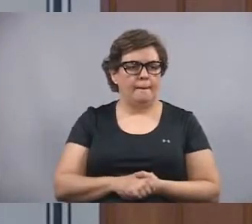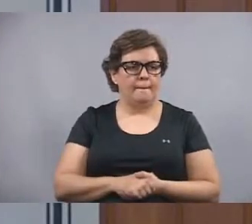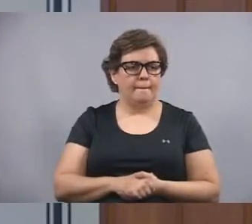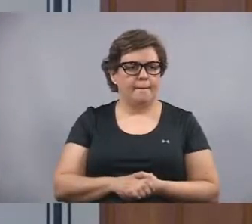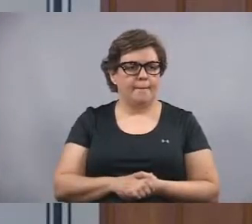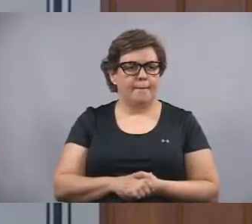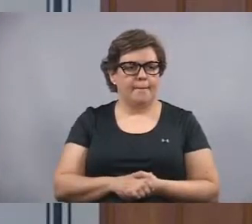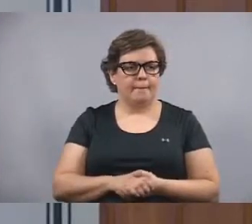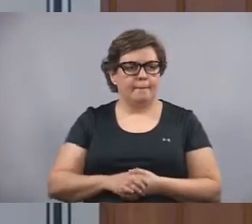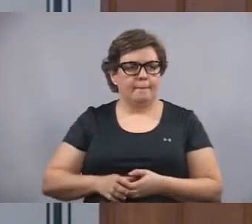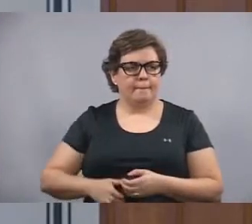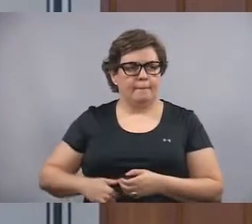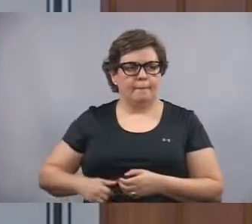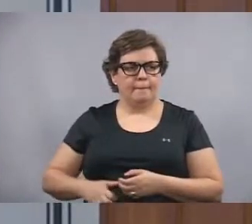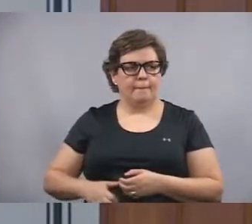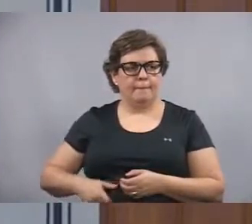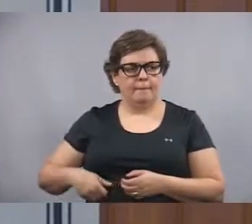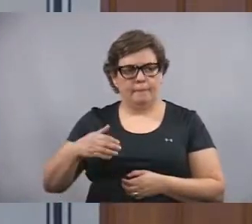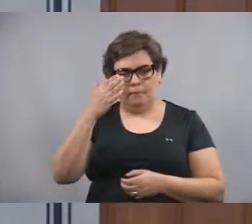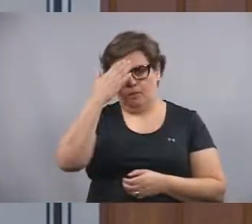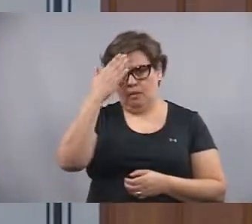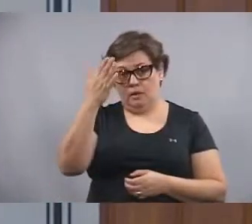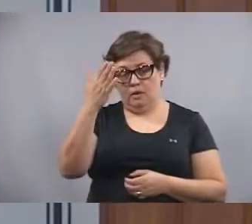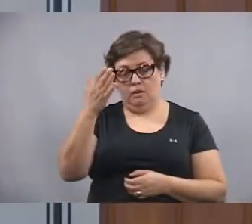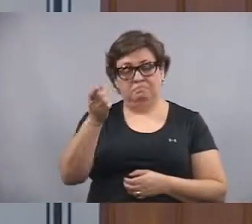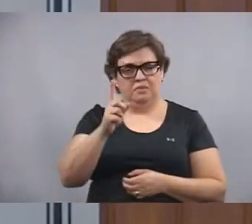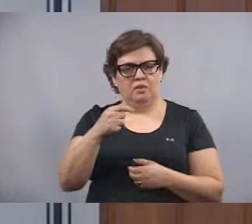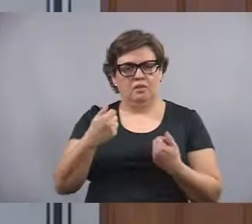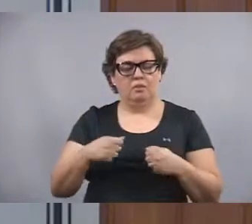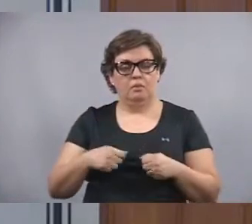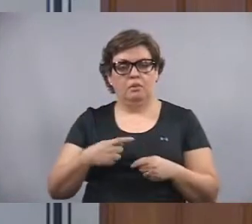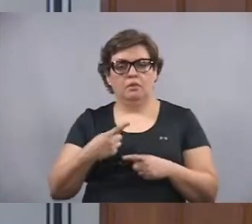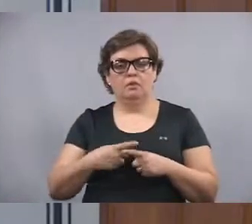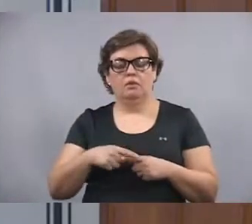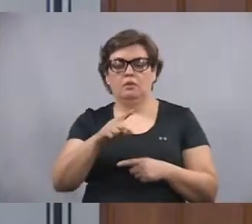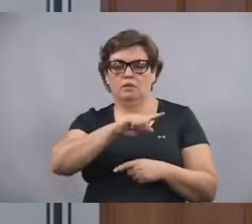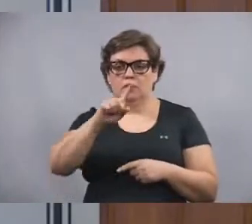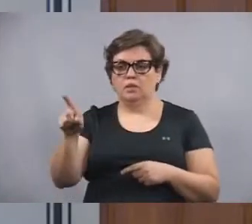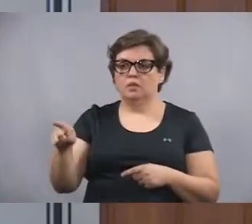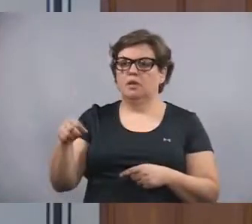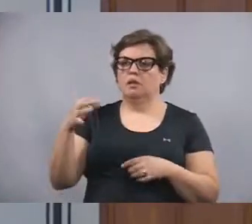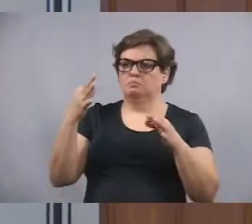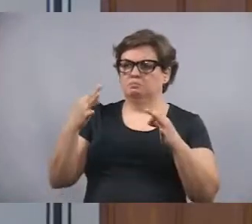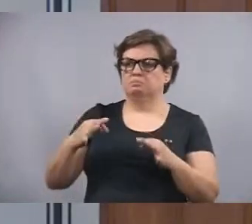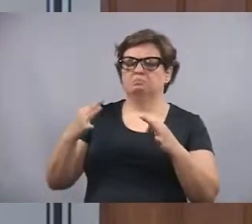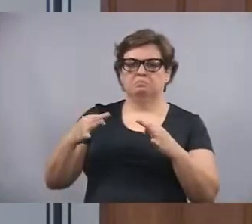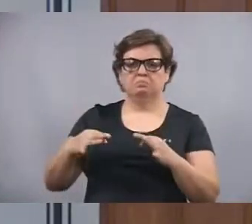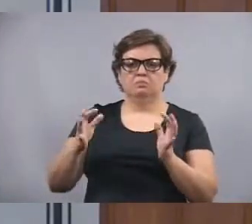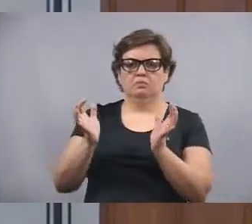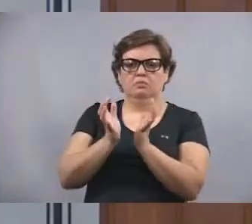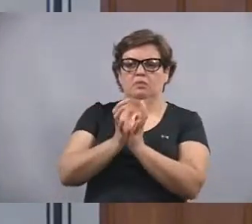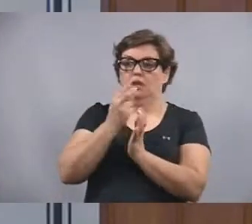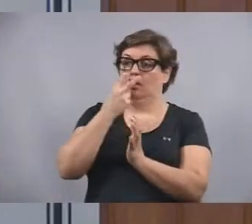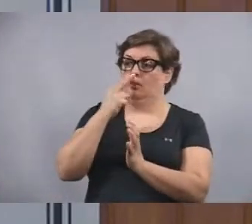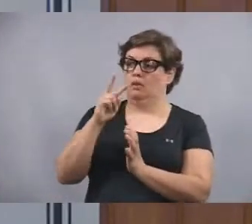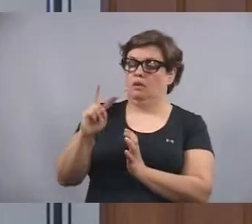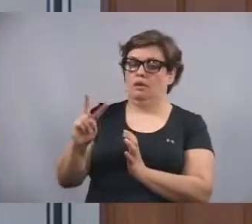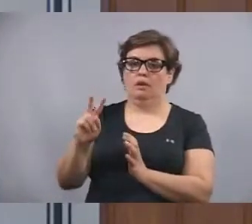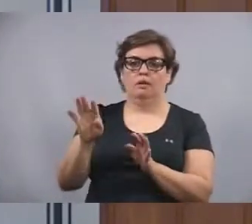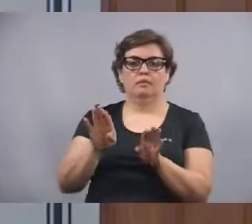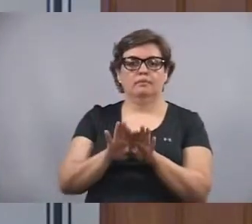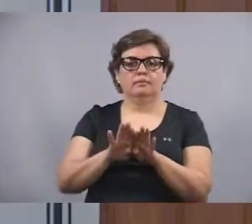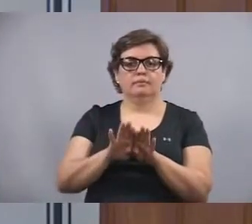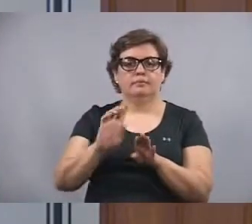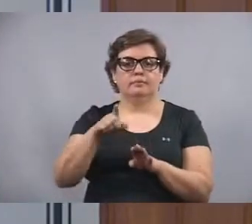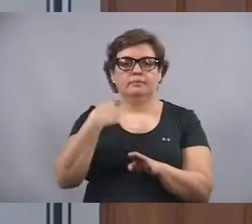Valdecir, e agradecer, nem precisava, porque vocês têm sido uma equipe que tem olhado